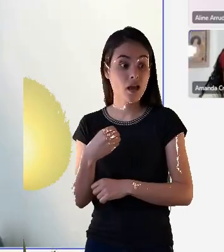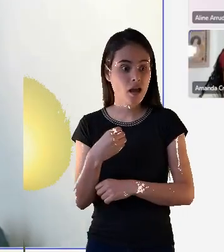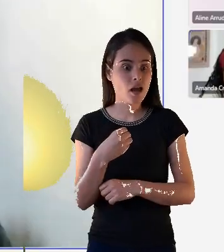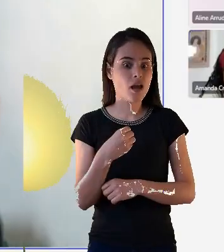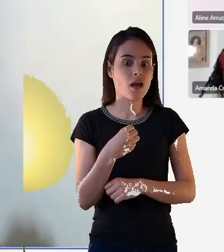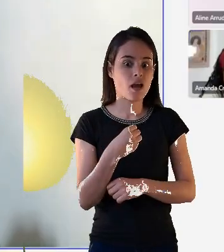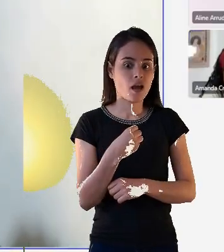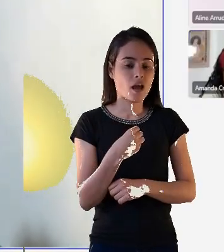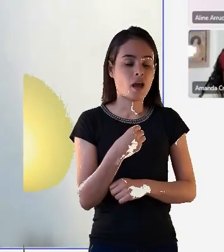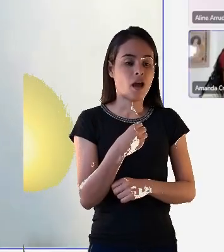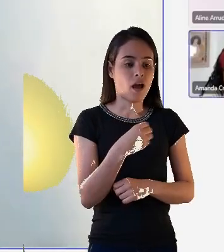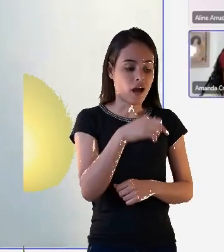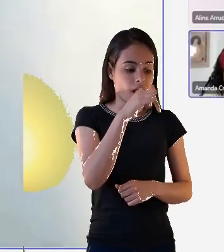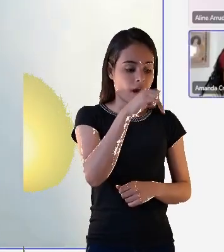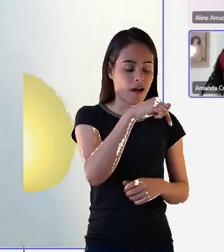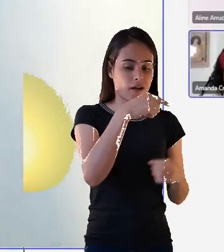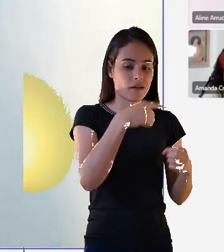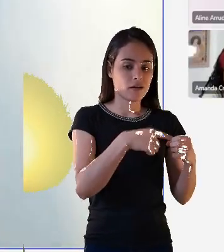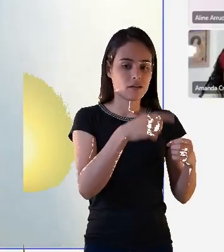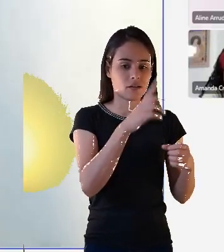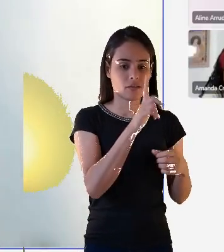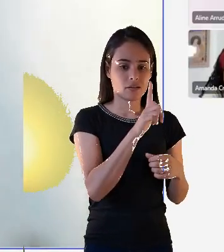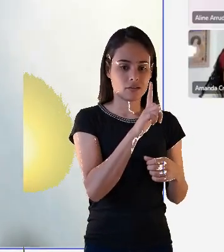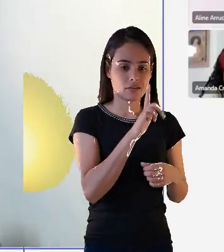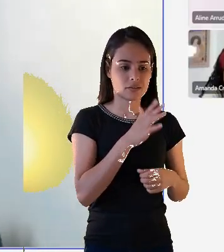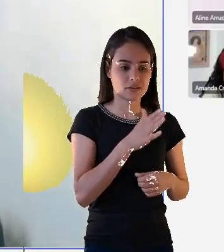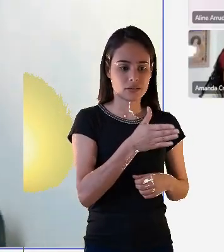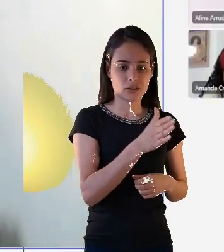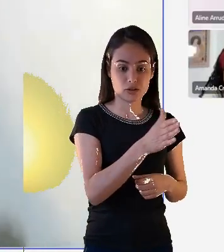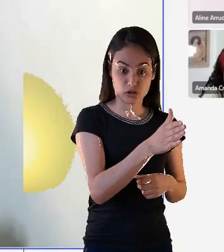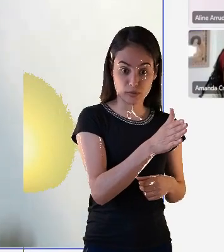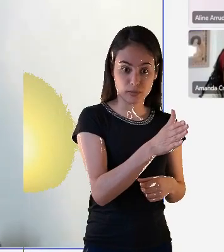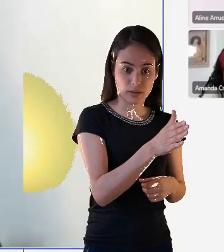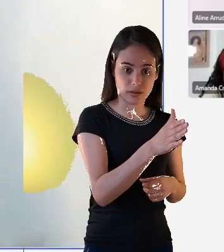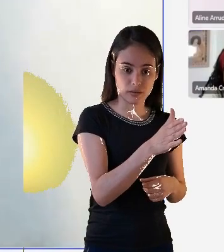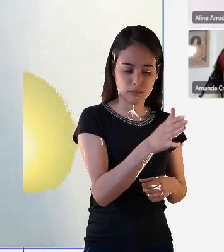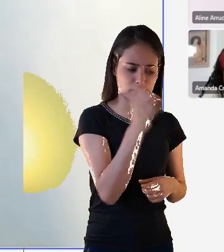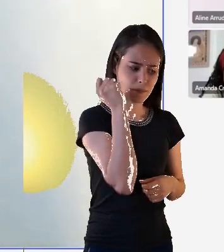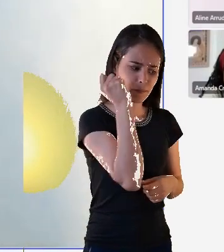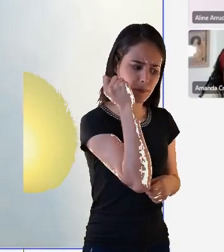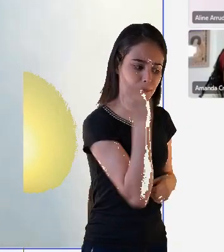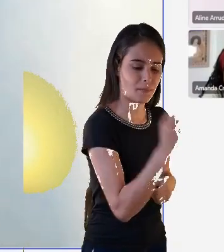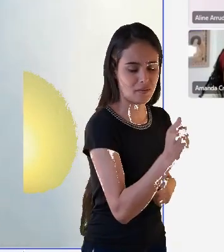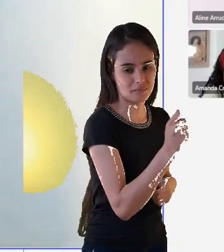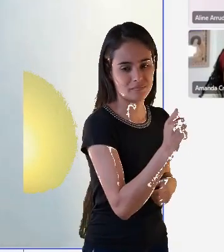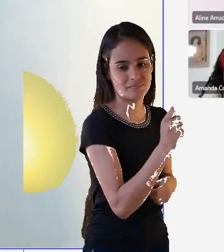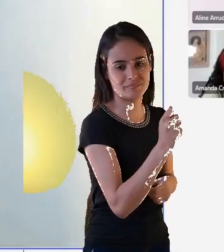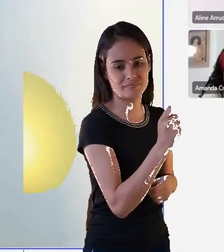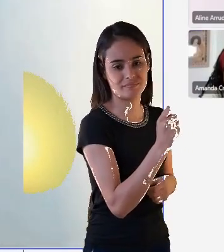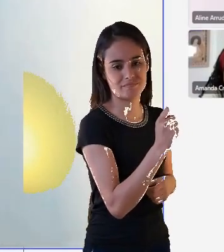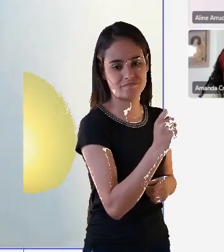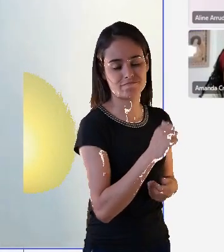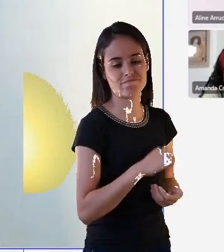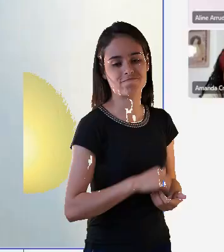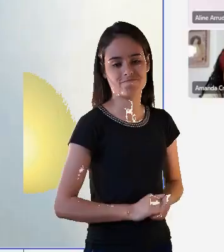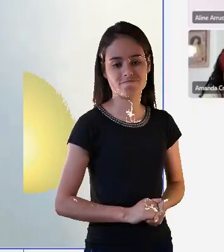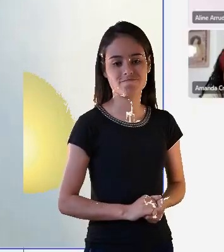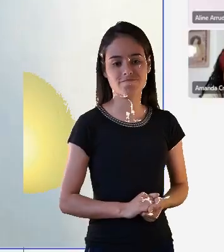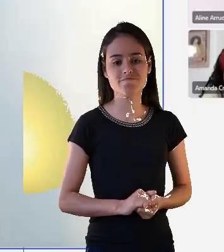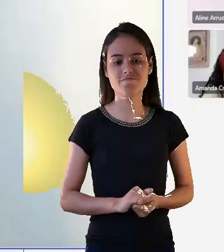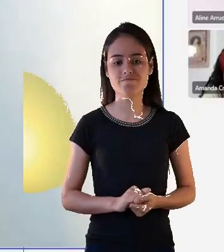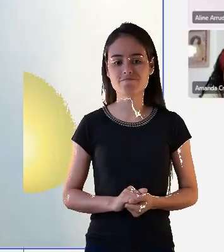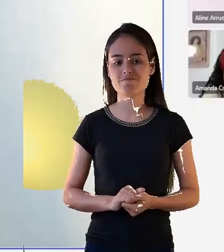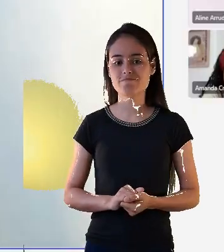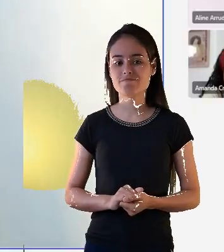E por 40 anos se acreditou que isso foi um crime passional. Hoje em dia o Felipe, com as pesquisas deles, questiona se não foi um